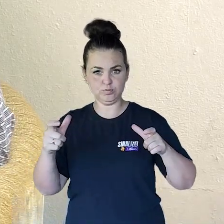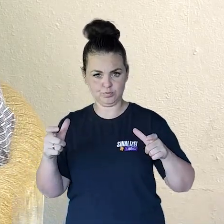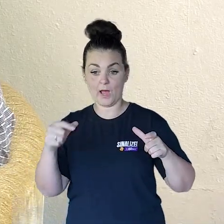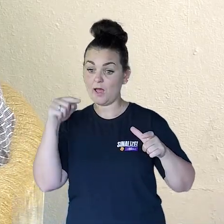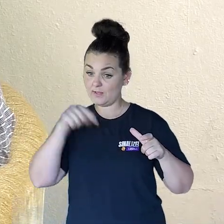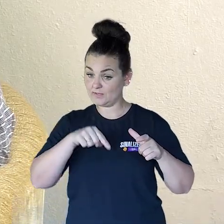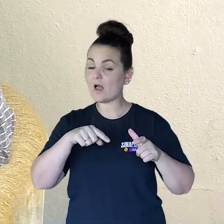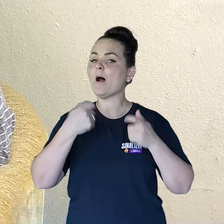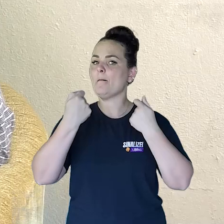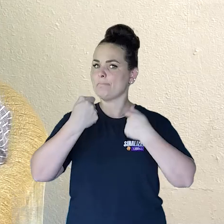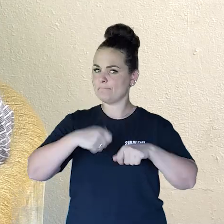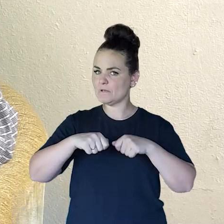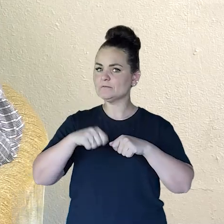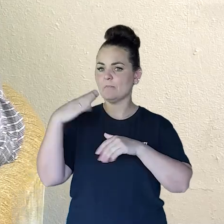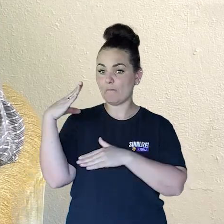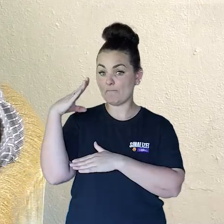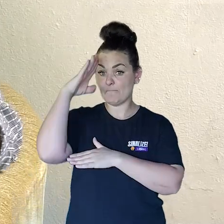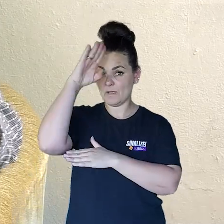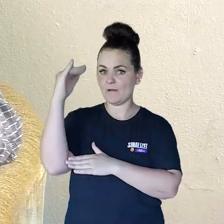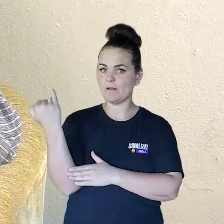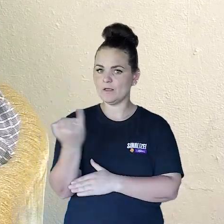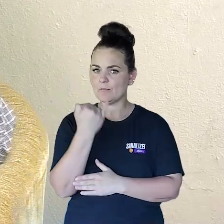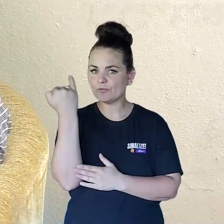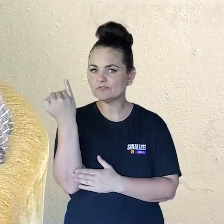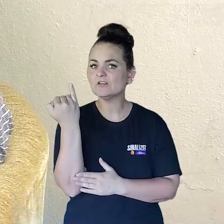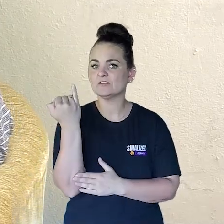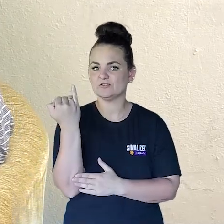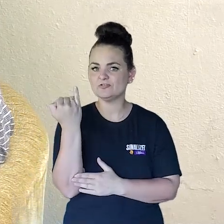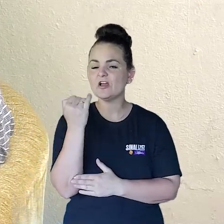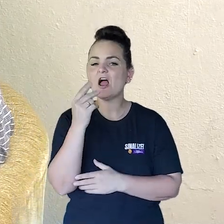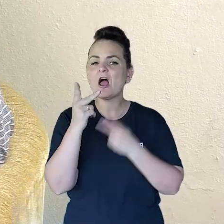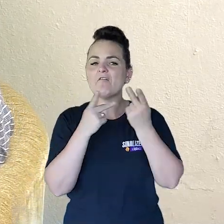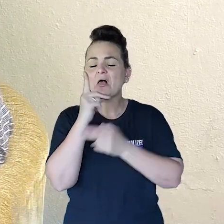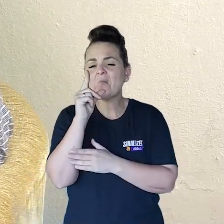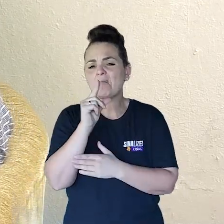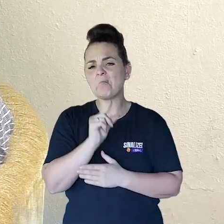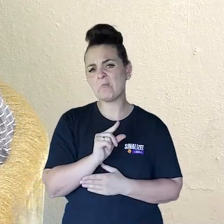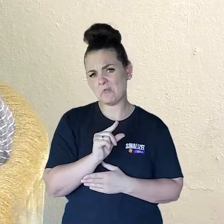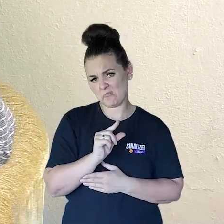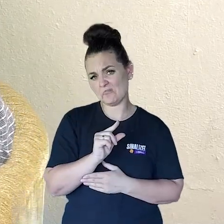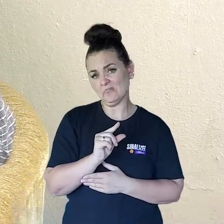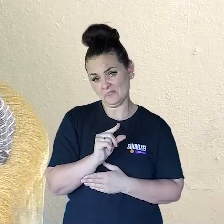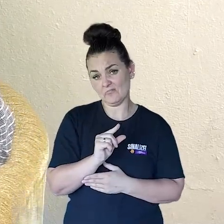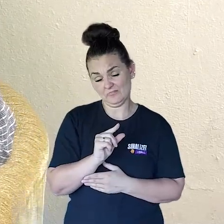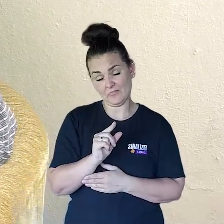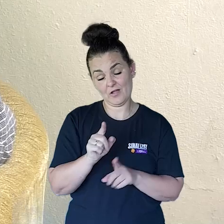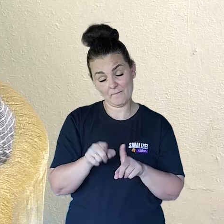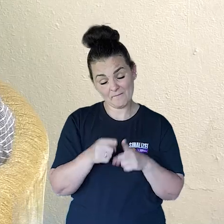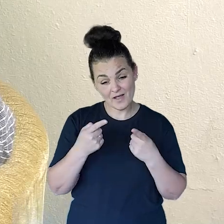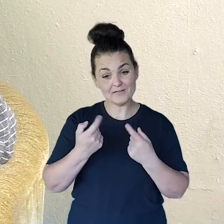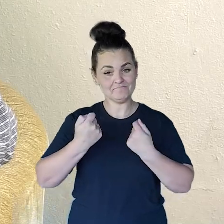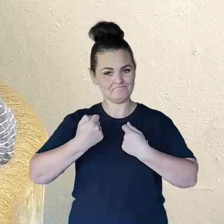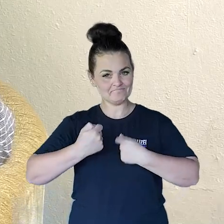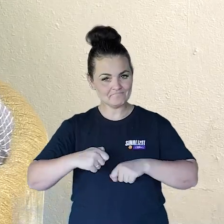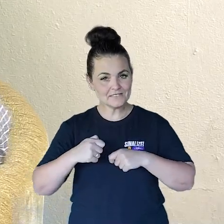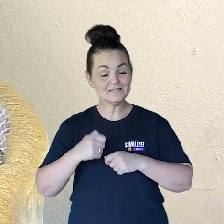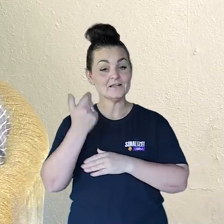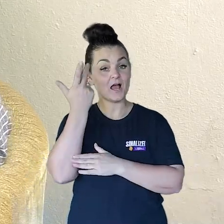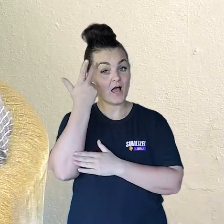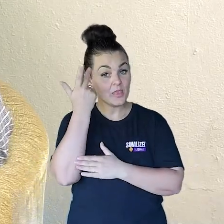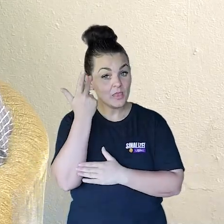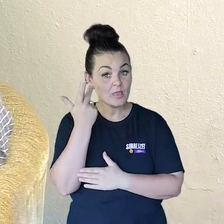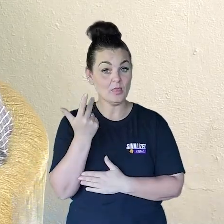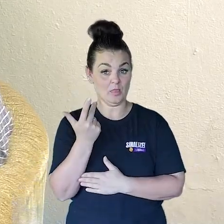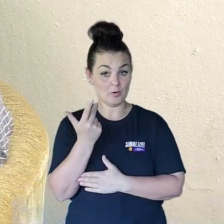vejo ser de extrema importância, pouco falado nos dias atuais, mas eu acredito que será